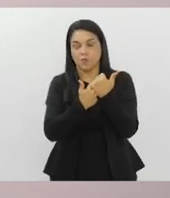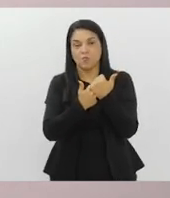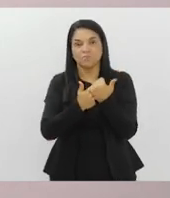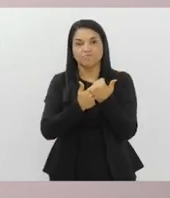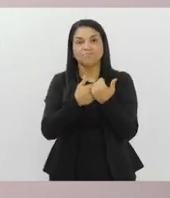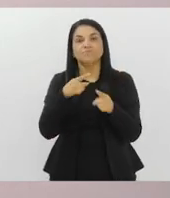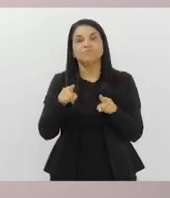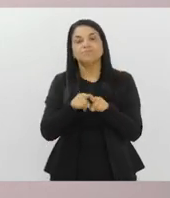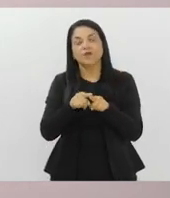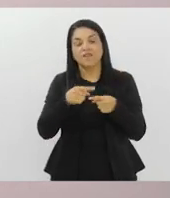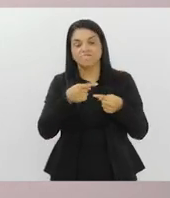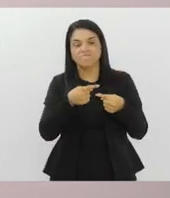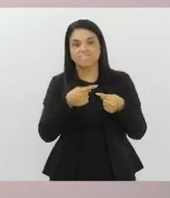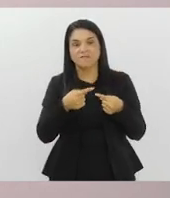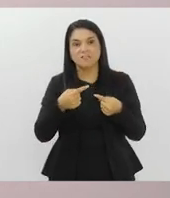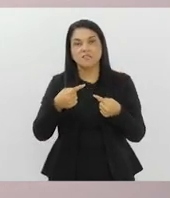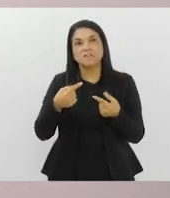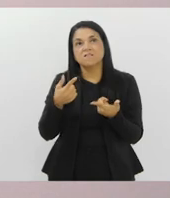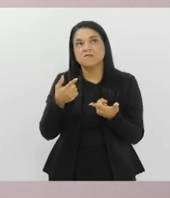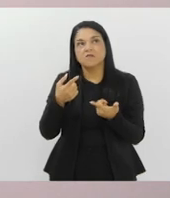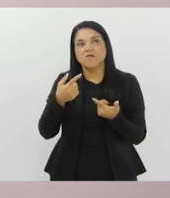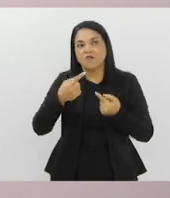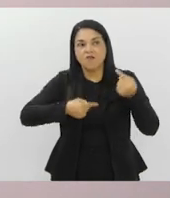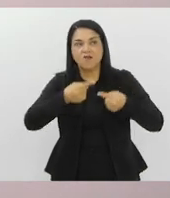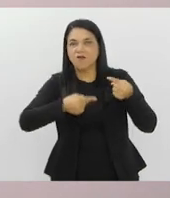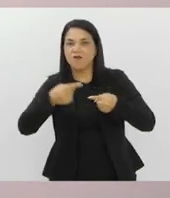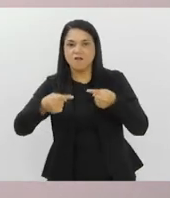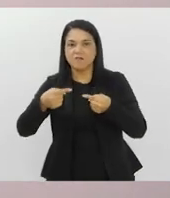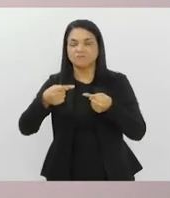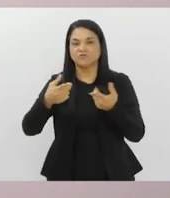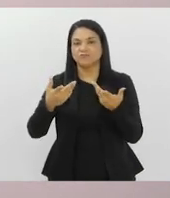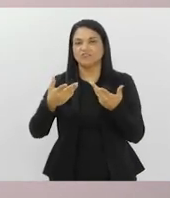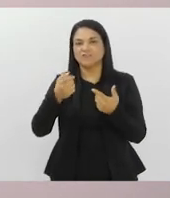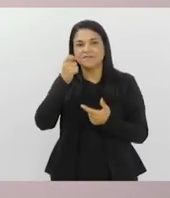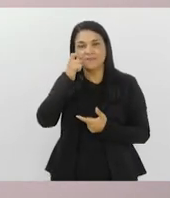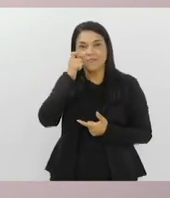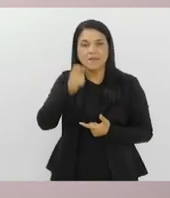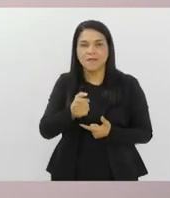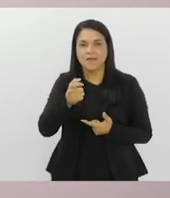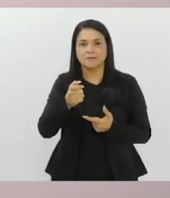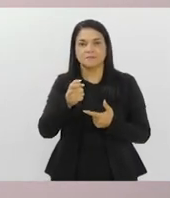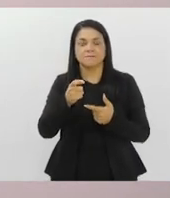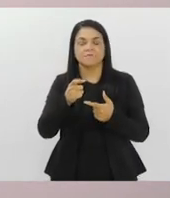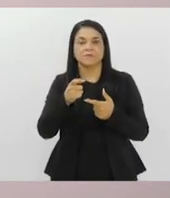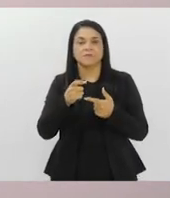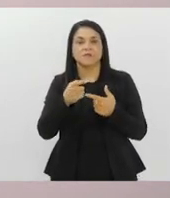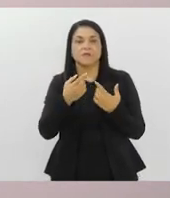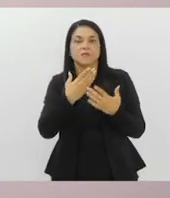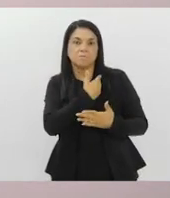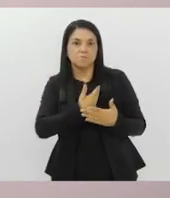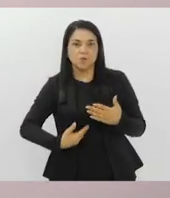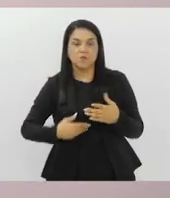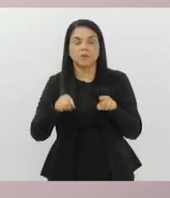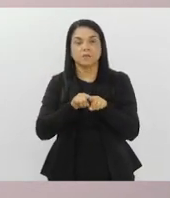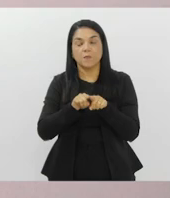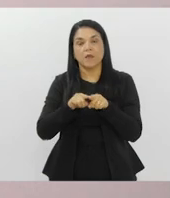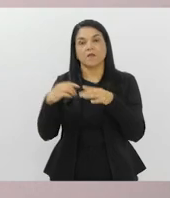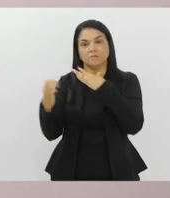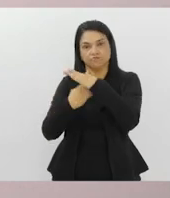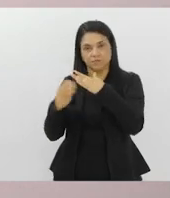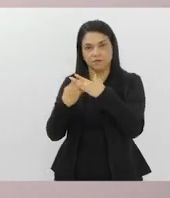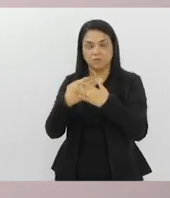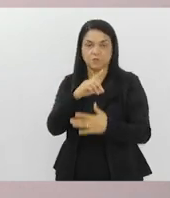interesse em instituições de saúde pública e privadas. Estamos falando de mulheres em situação de rua, em mulheres com deficiência, em